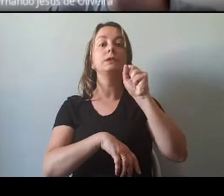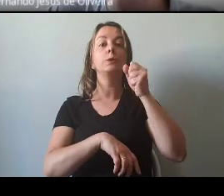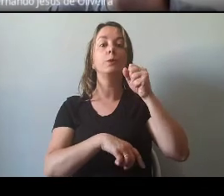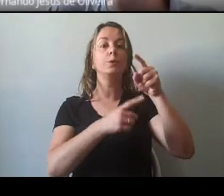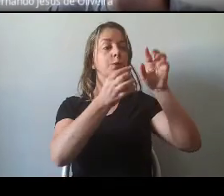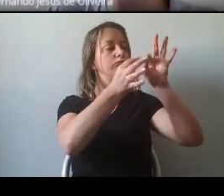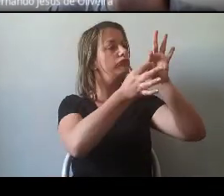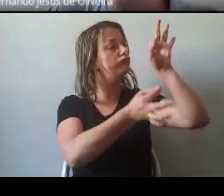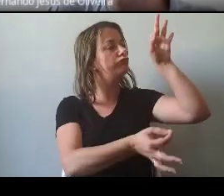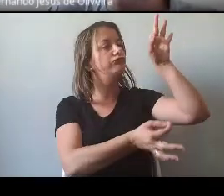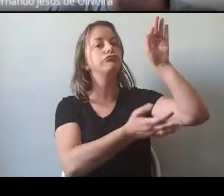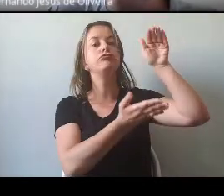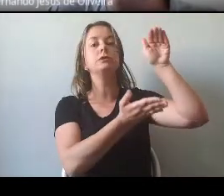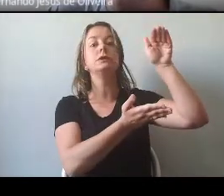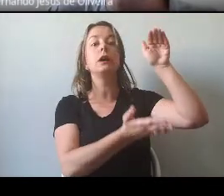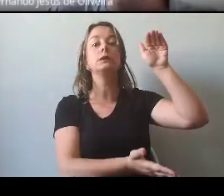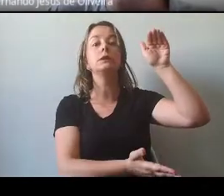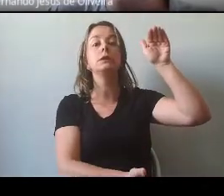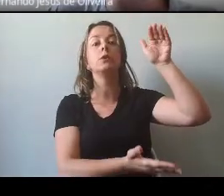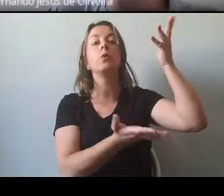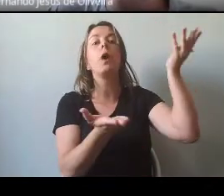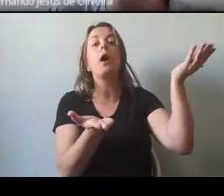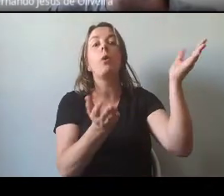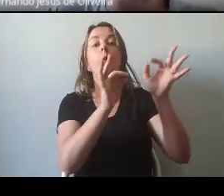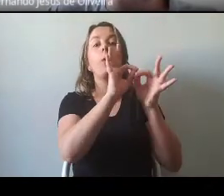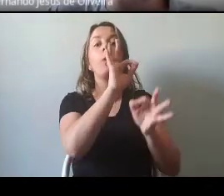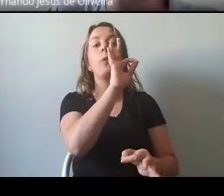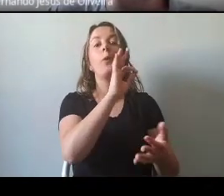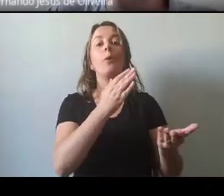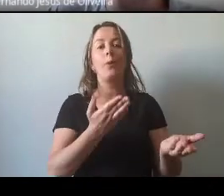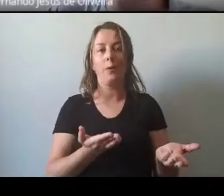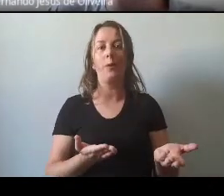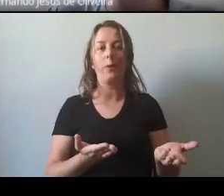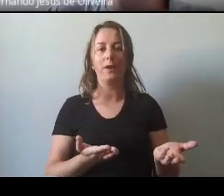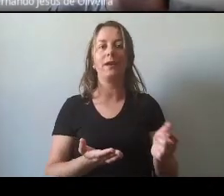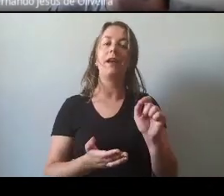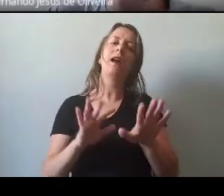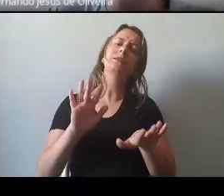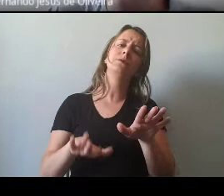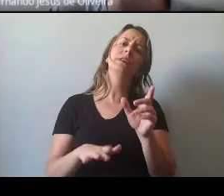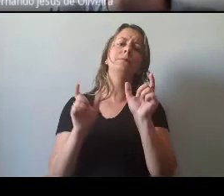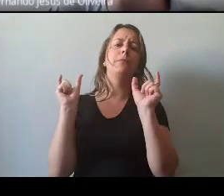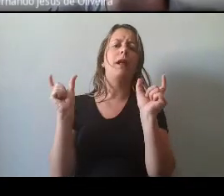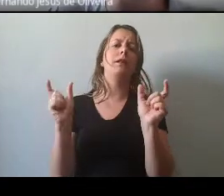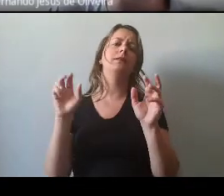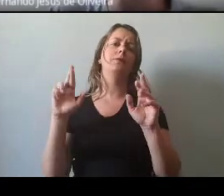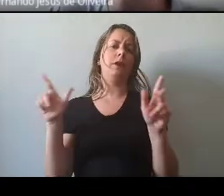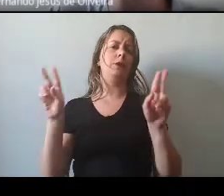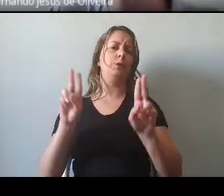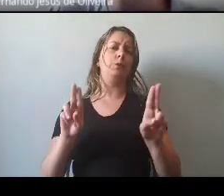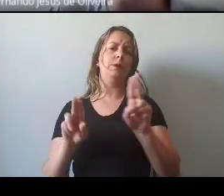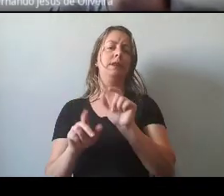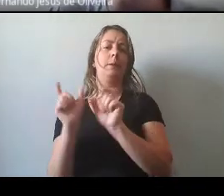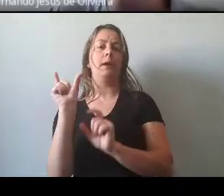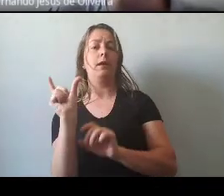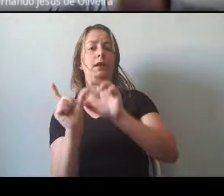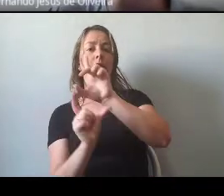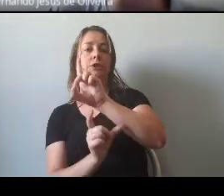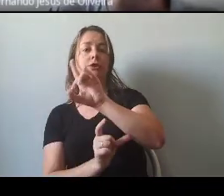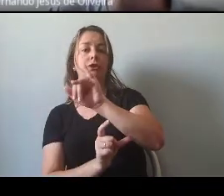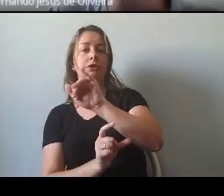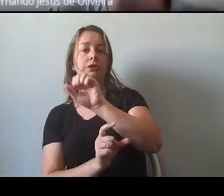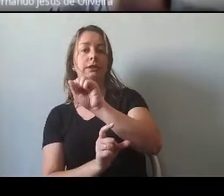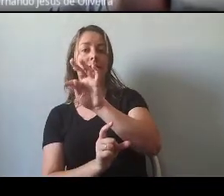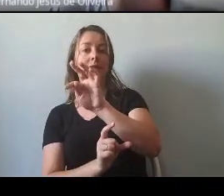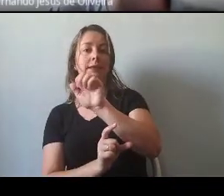queda. Vamos lá. Então, como é distância, né? Muitas vezes se fala em altura